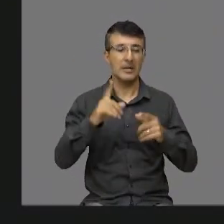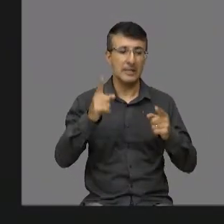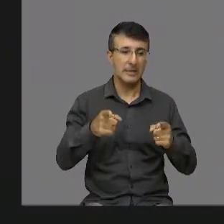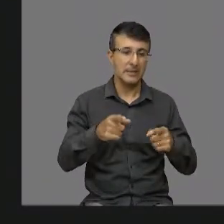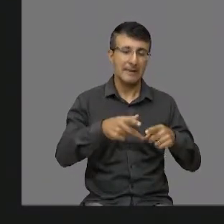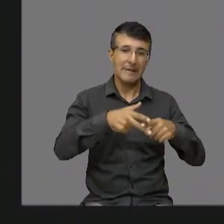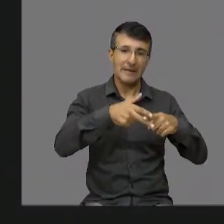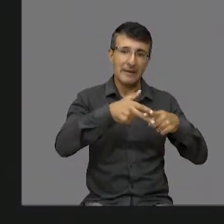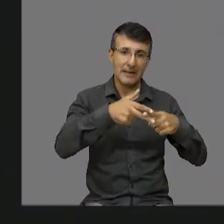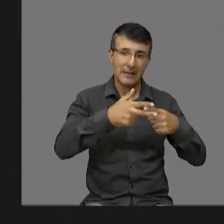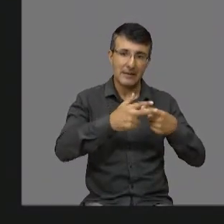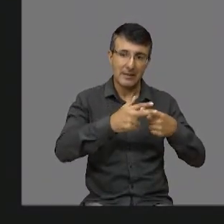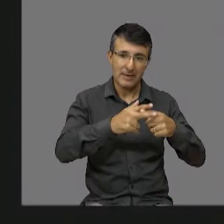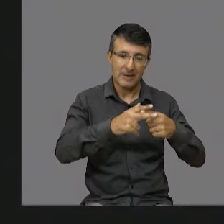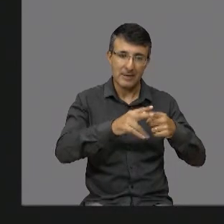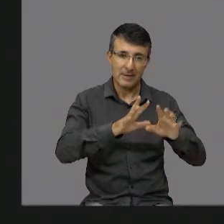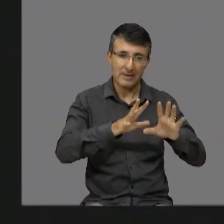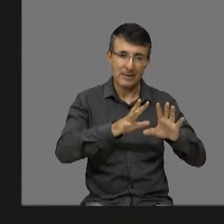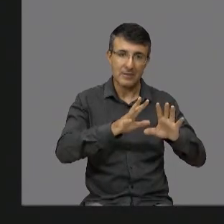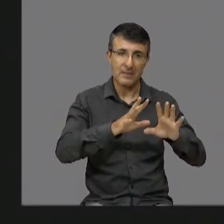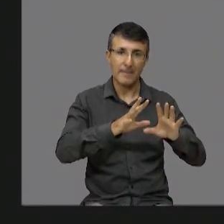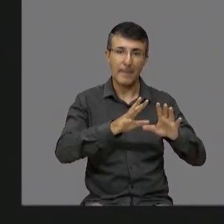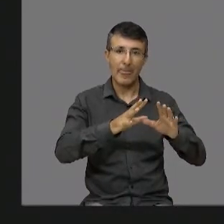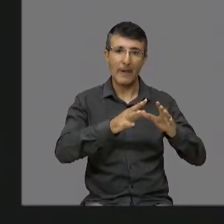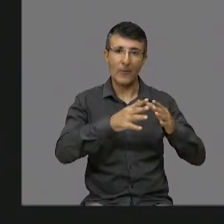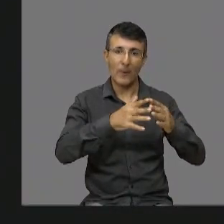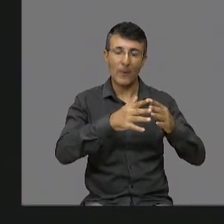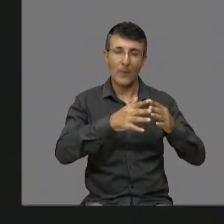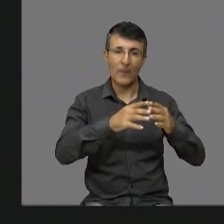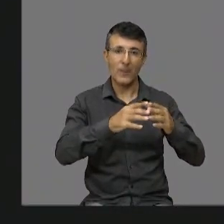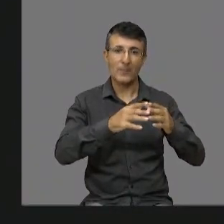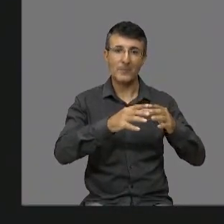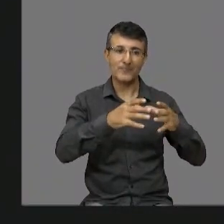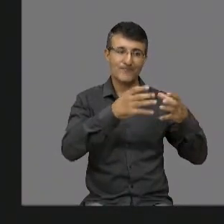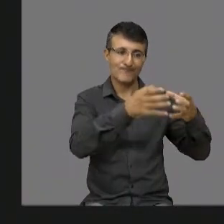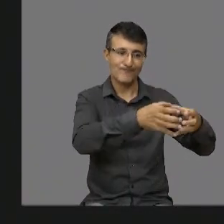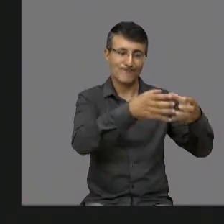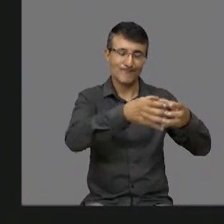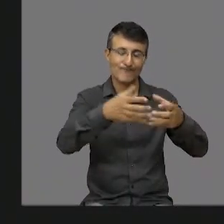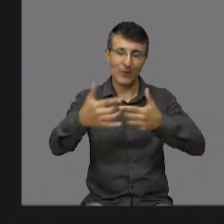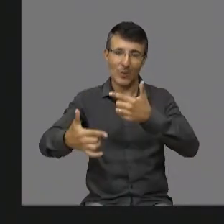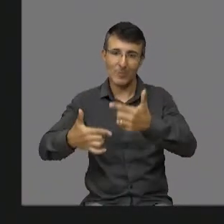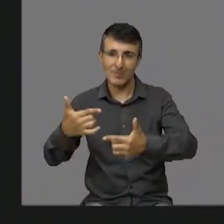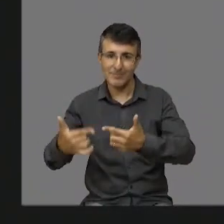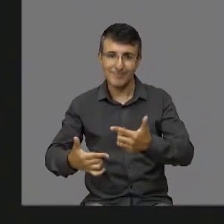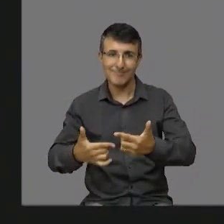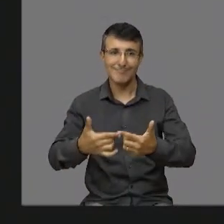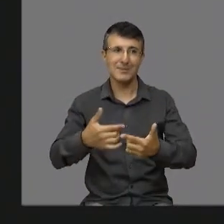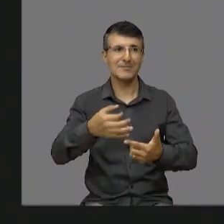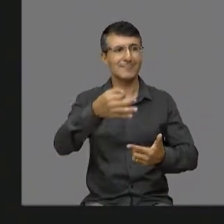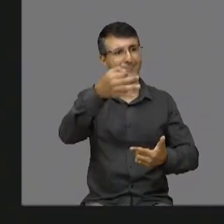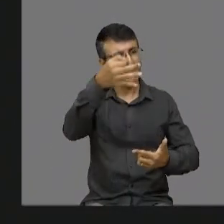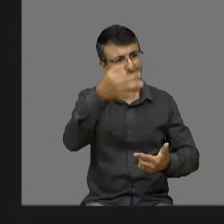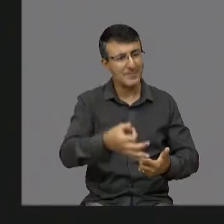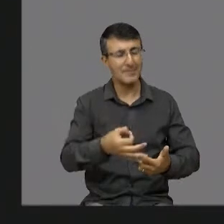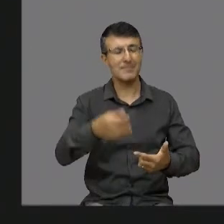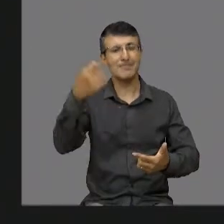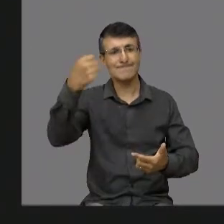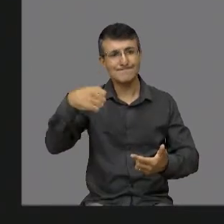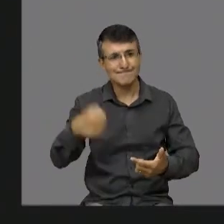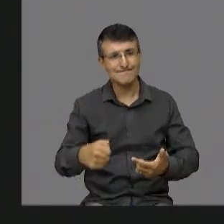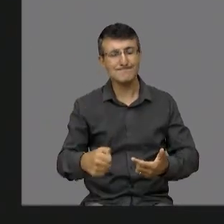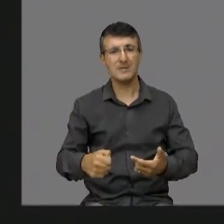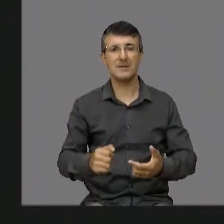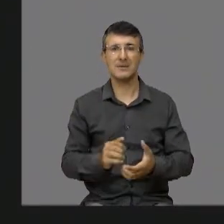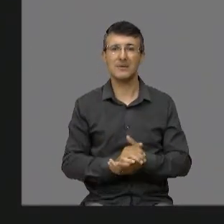município, inclusive com nós, bancada aqui, nós tínhamos que sentar mesmo para ver o que está... Não é só a delegacia da